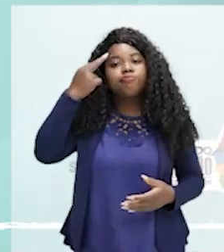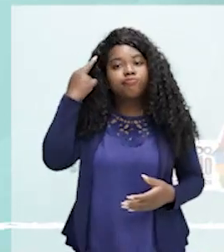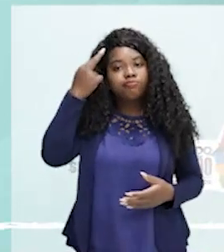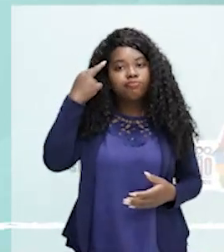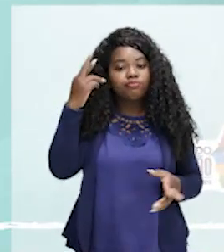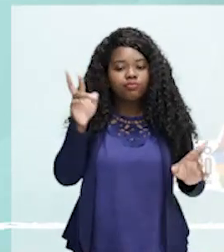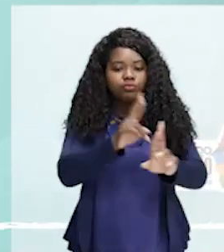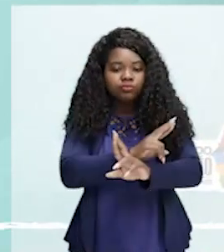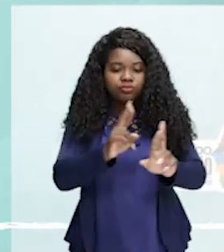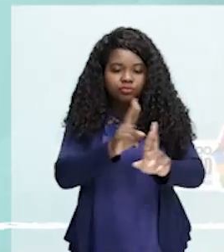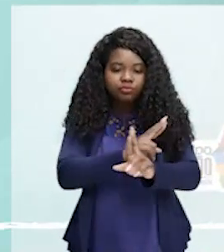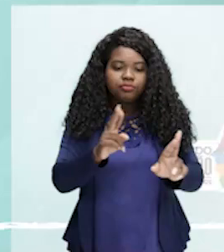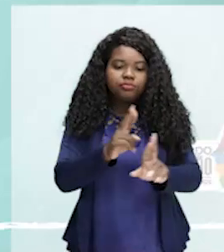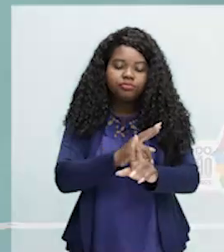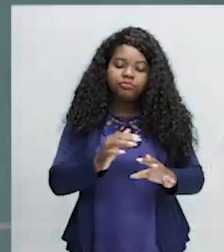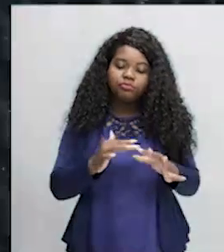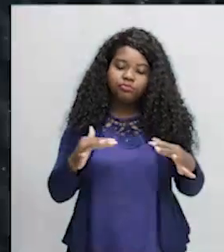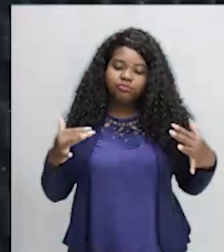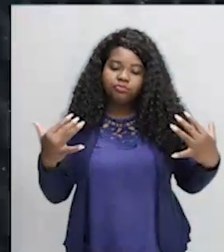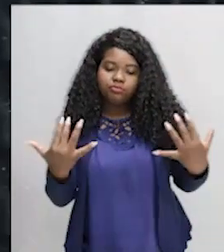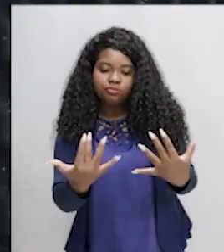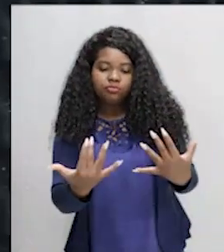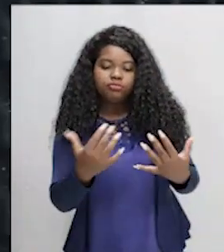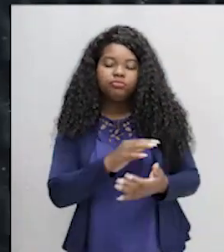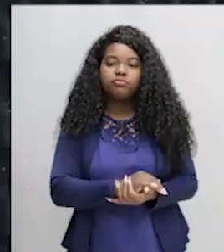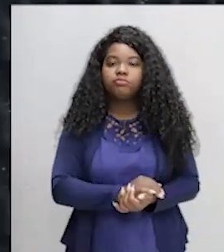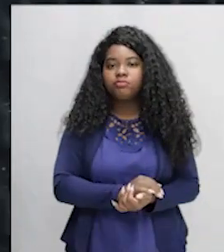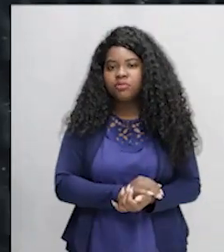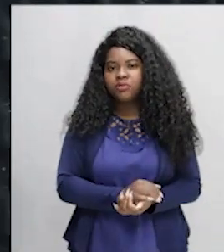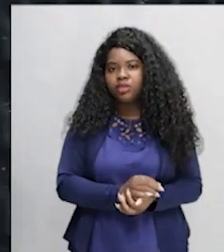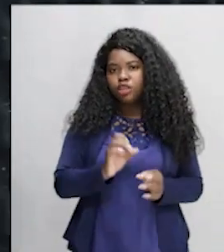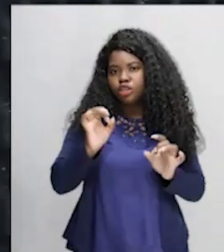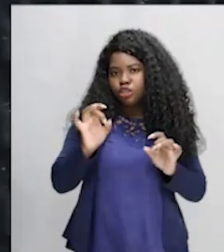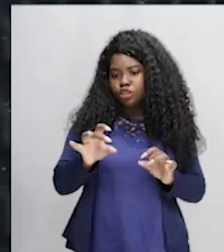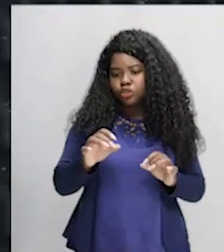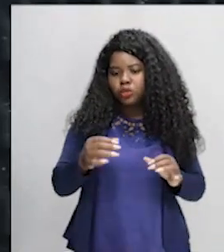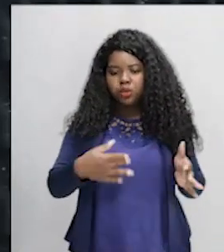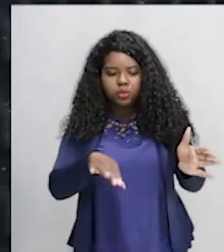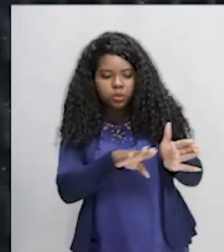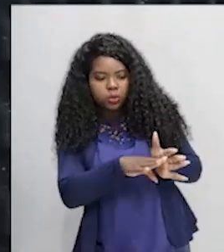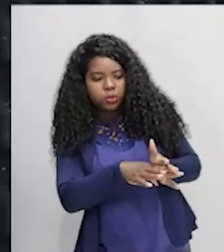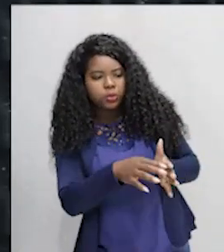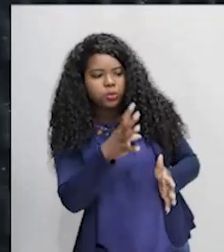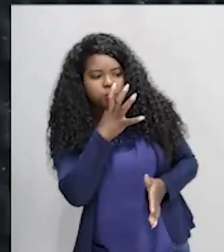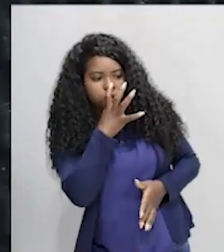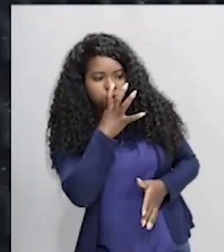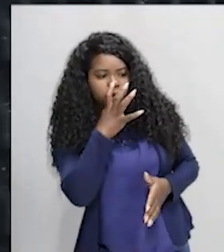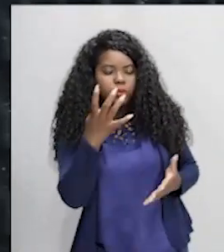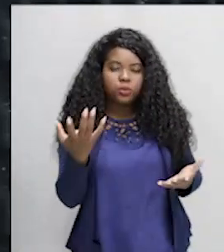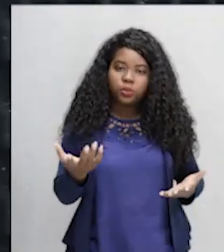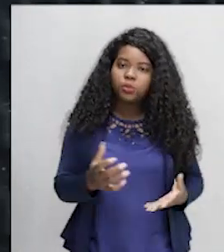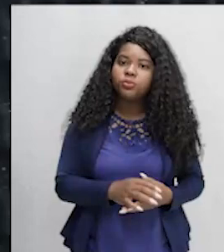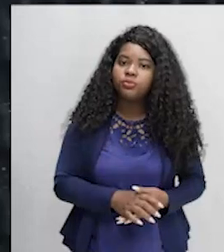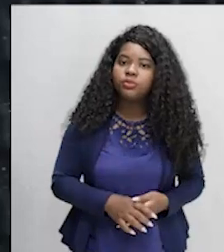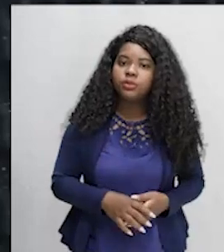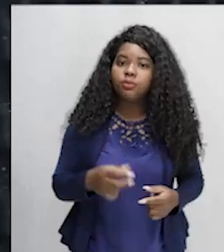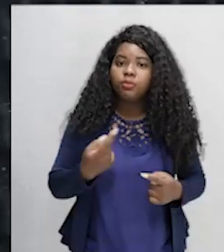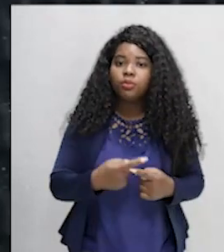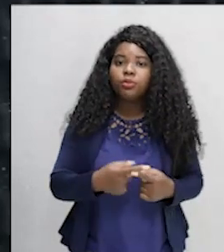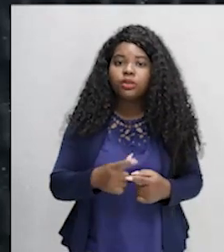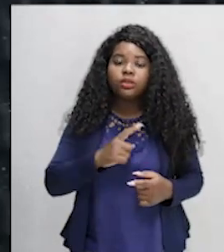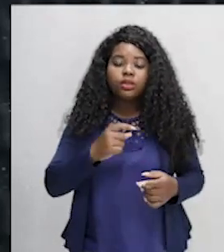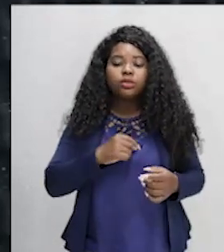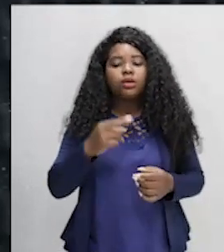que essa relação entre a plateia, né, e o público, ela não é simplesmente de você chegar e assistir, né, porque você sai com alguma